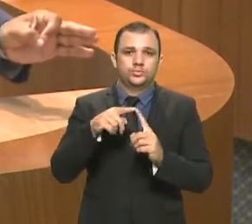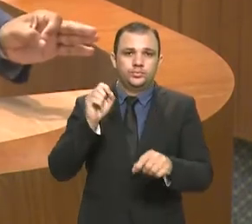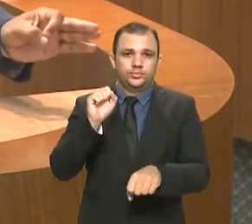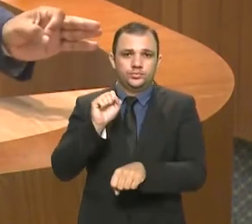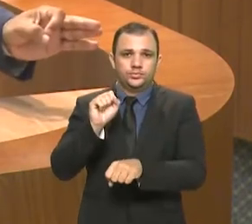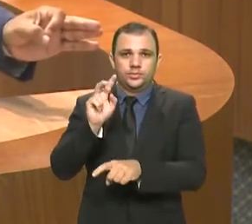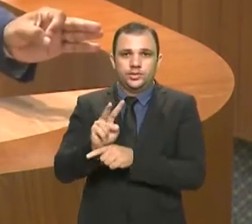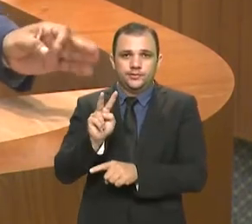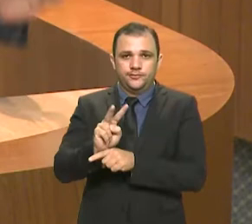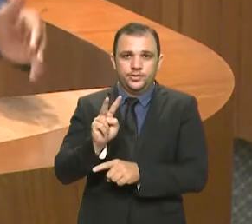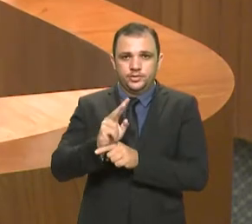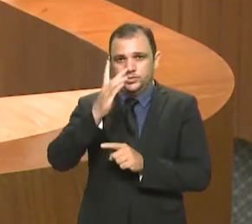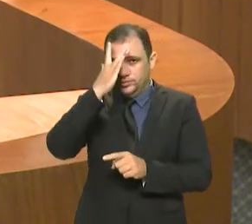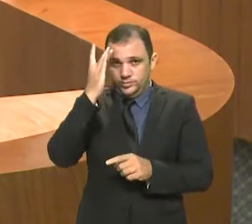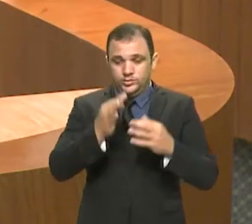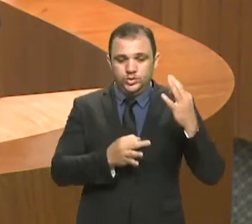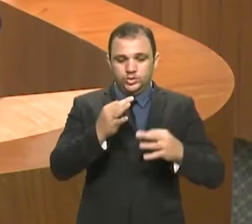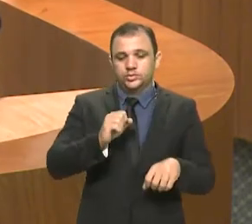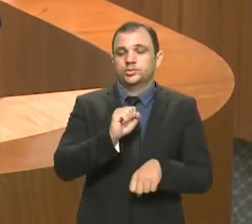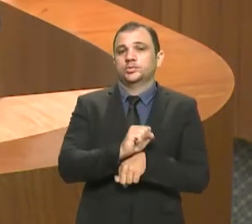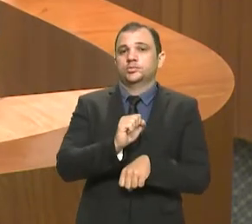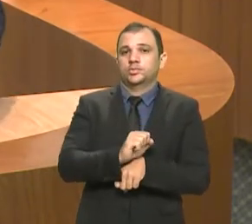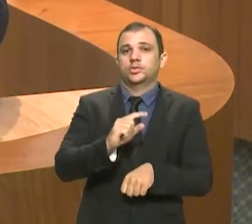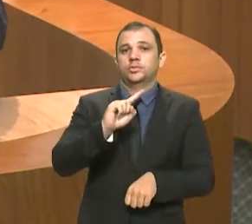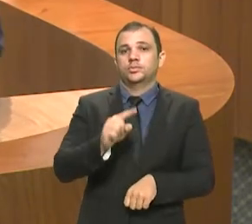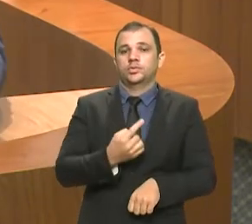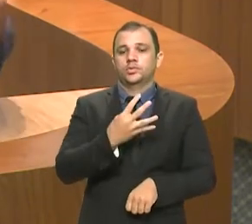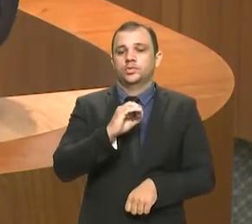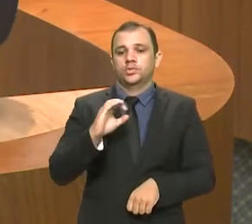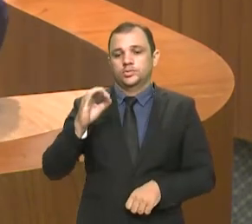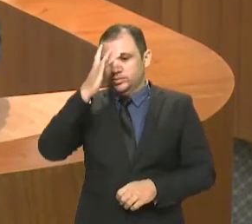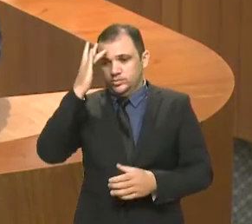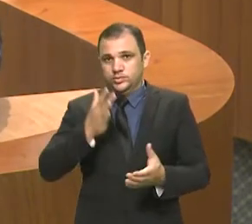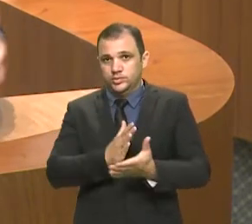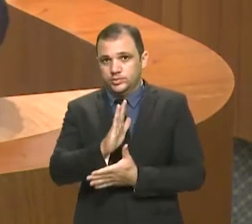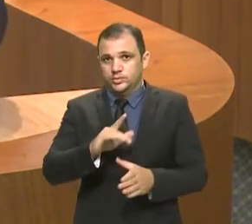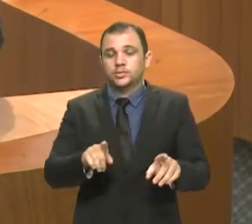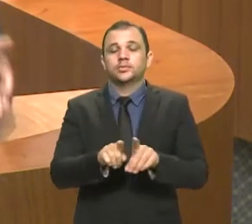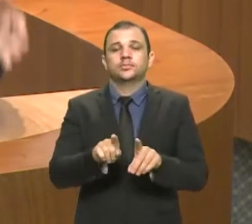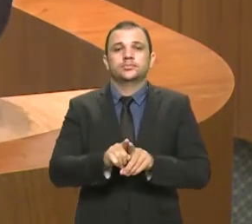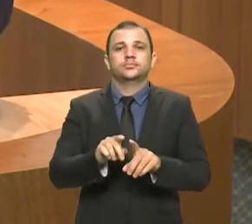dos aprovados, 1.400 aprovados e também dos remanescentes. Nomeação já,